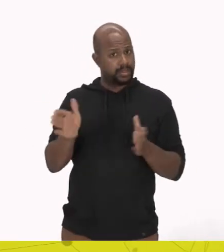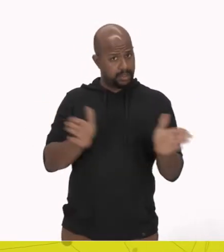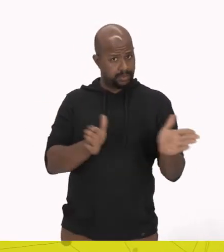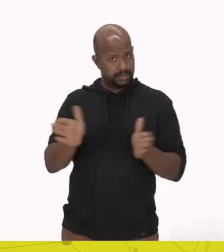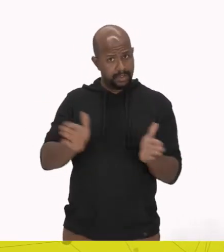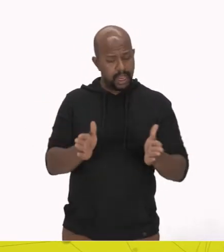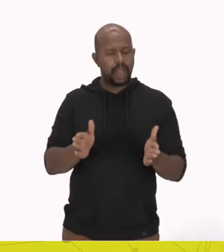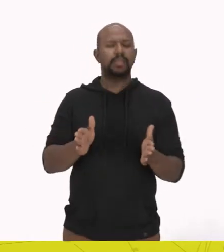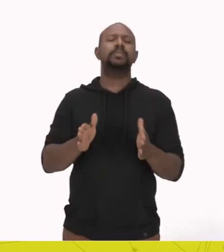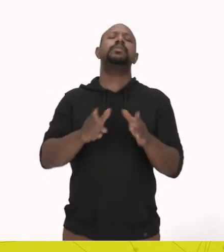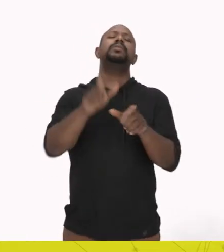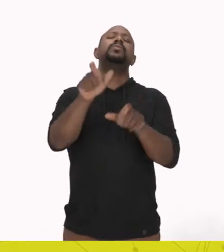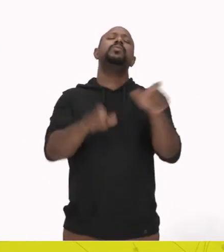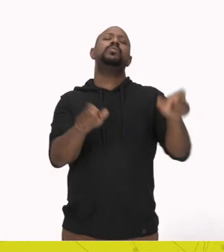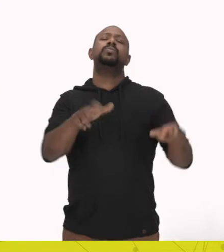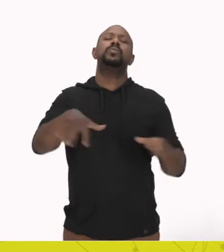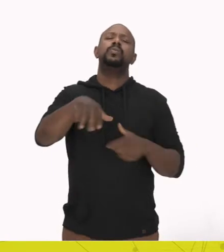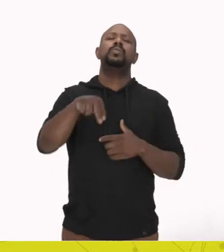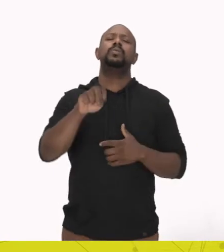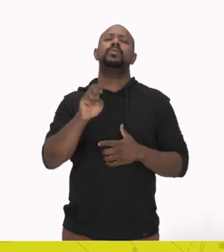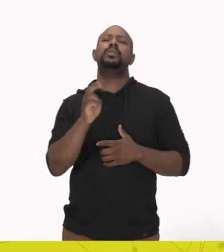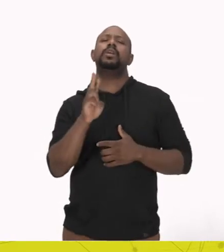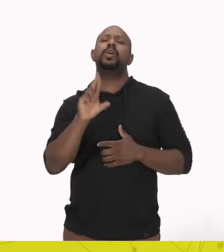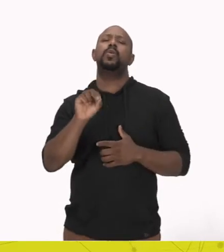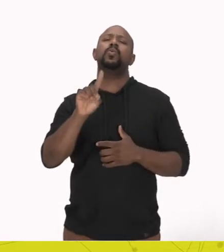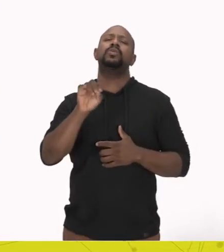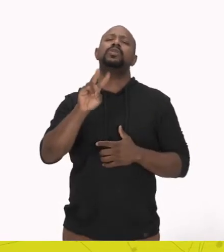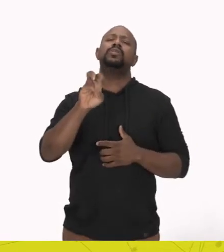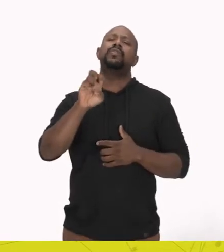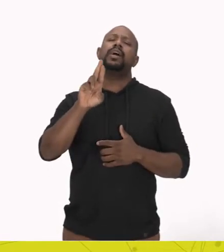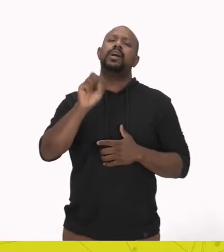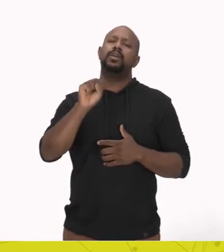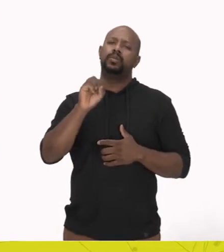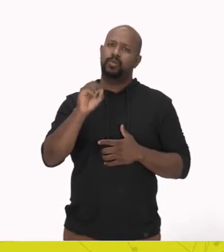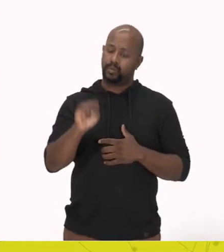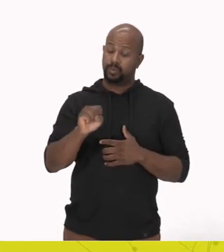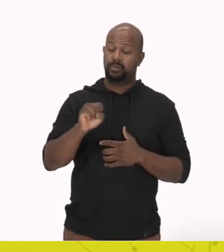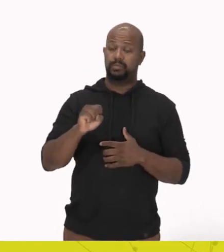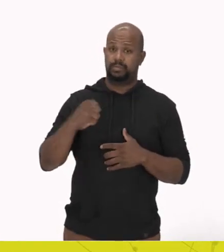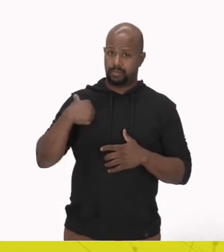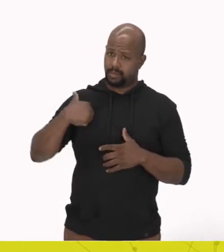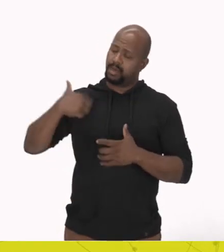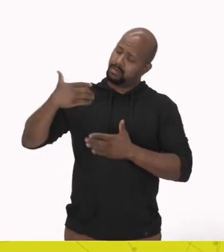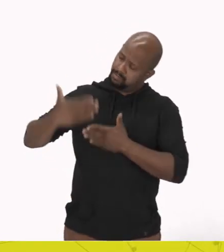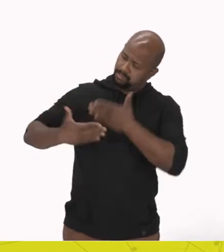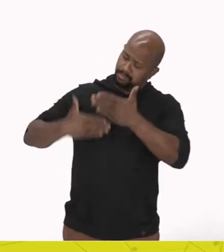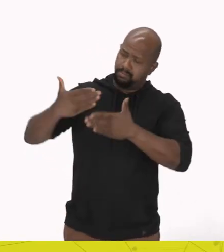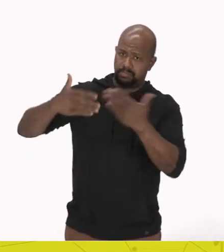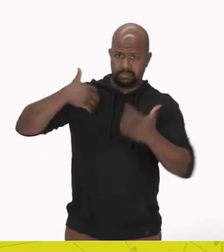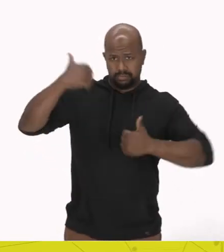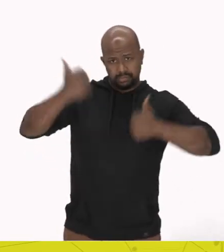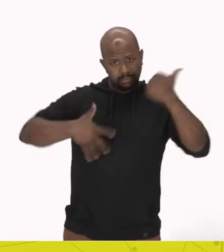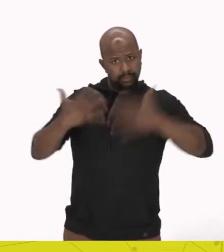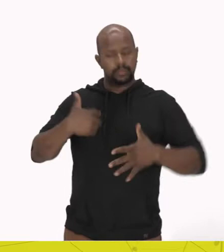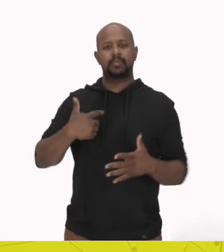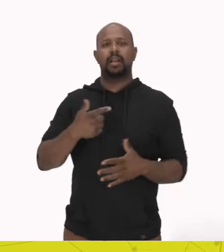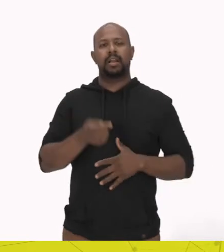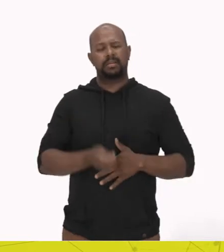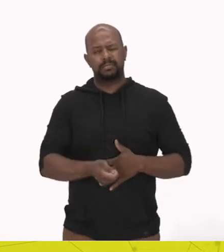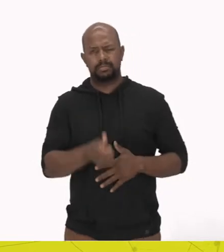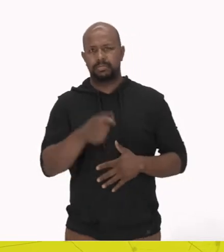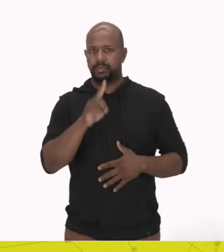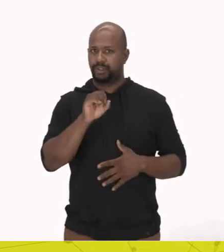a acessibilidade e os públicos neurodiversos. No decorrer da minha fala, eu vou